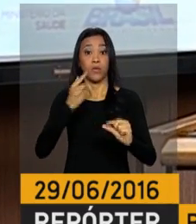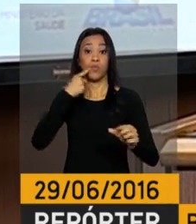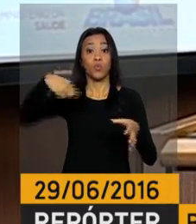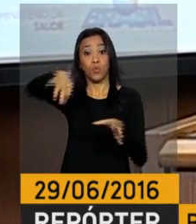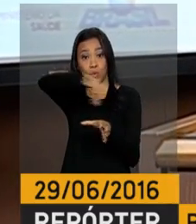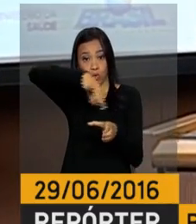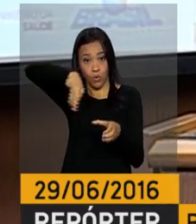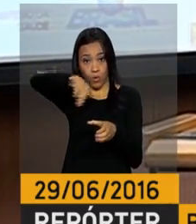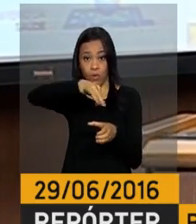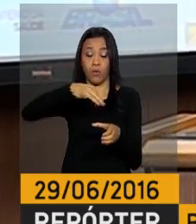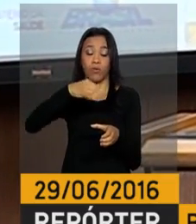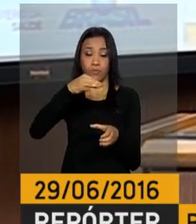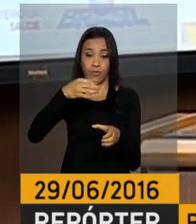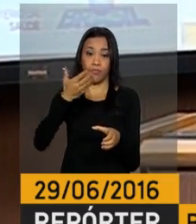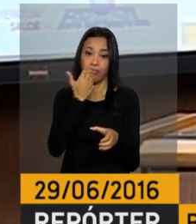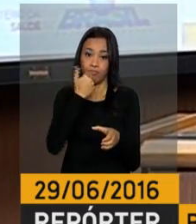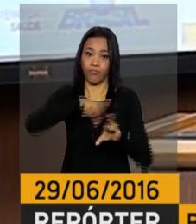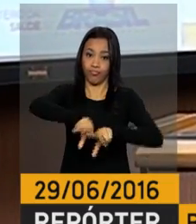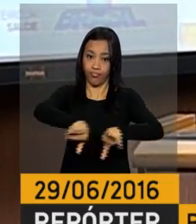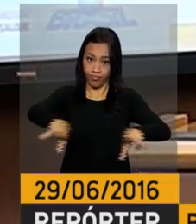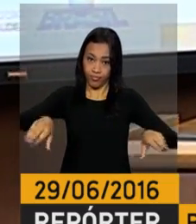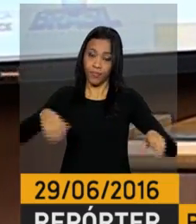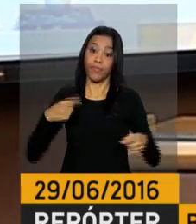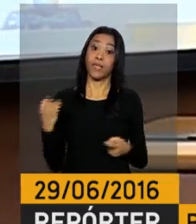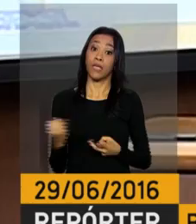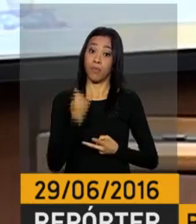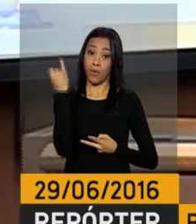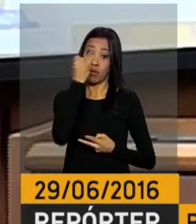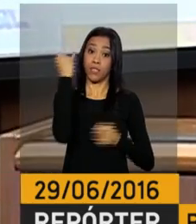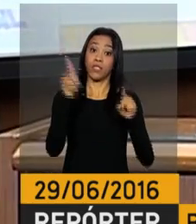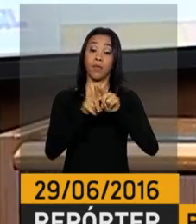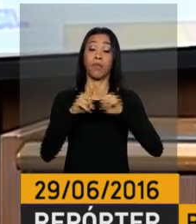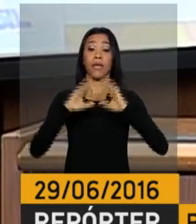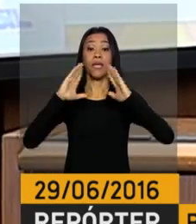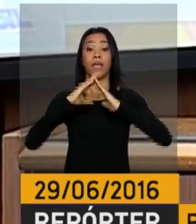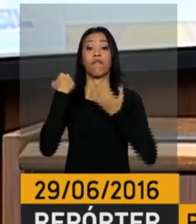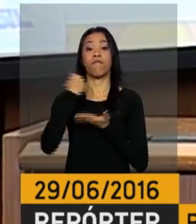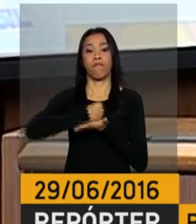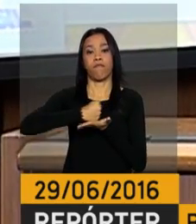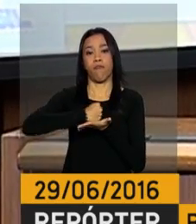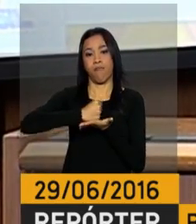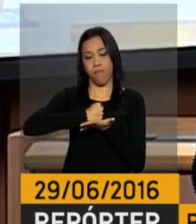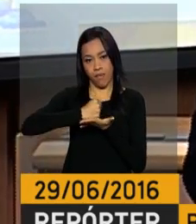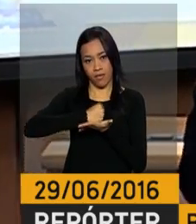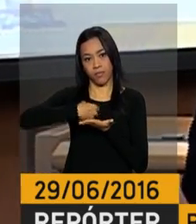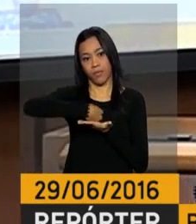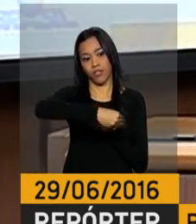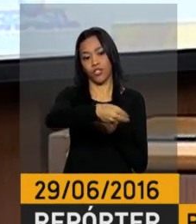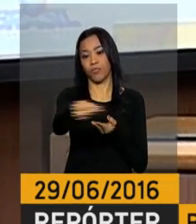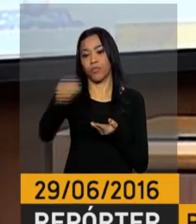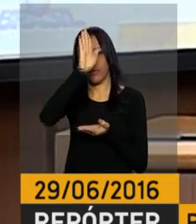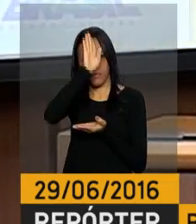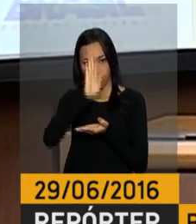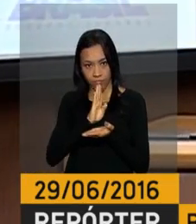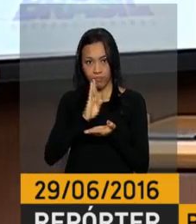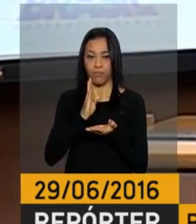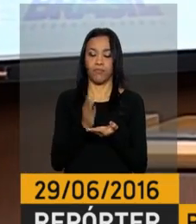alimentos é importante falar também do papel da farmácia popular na distribuição gratuita de medicamentos à